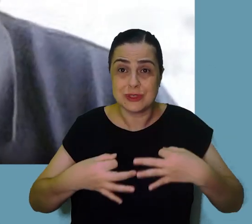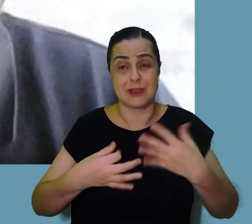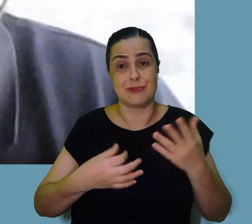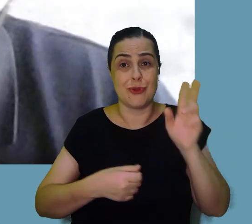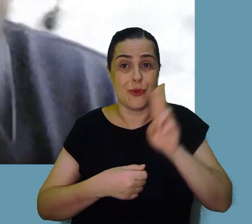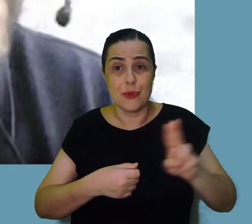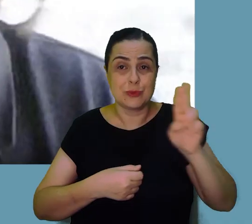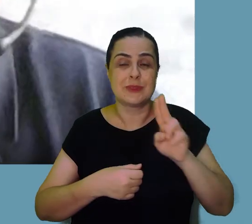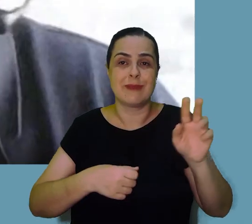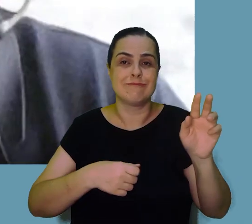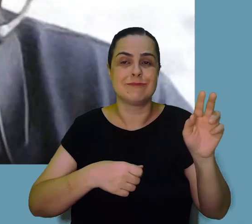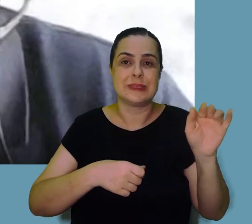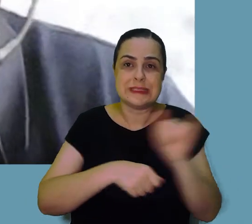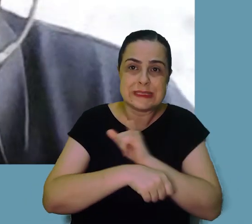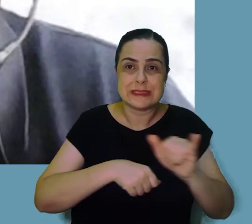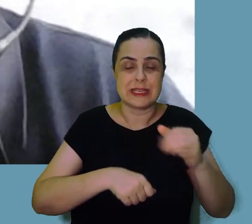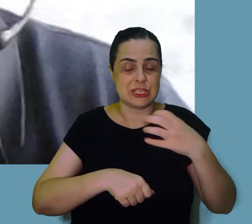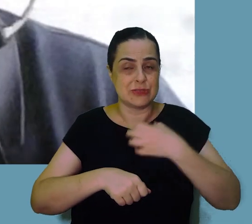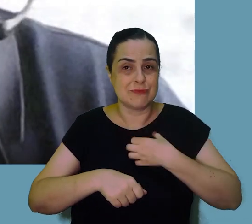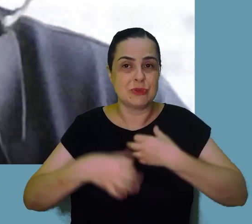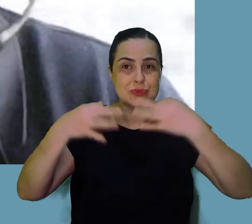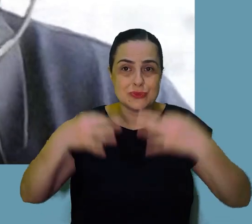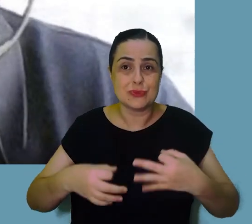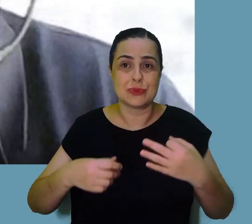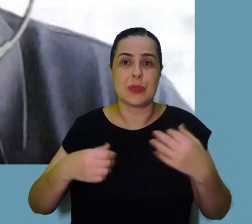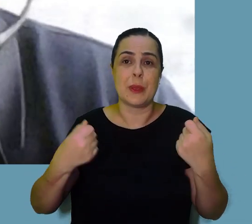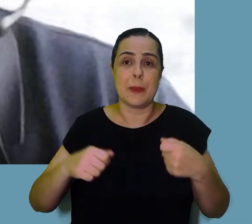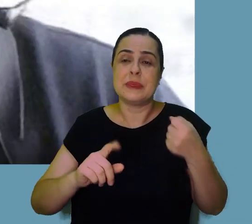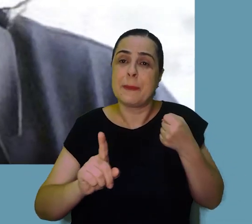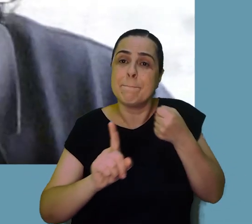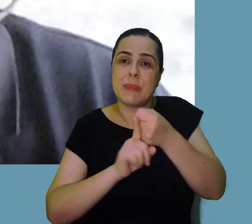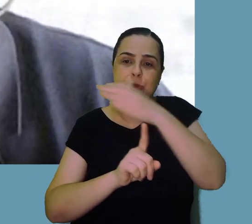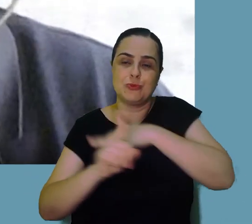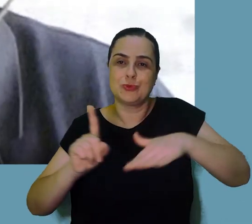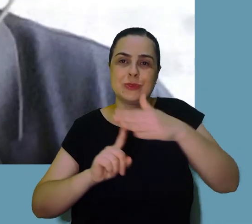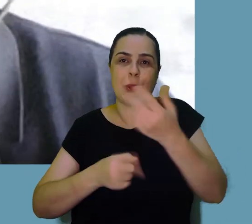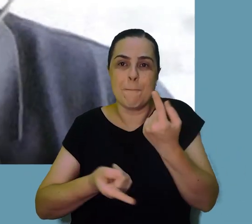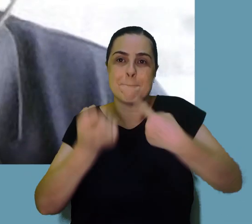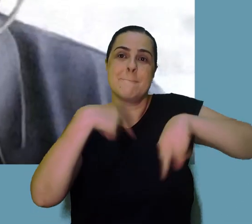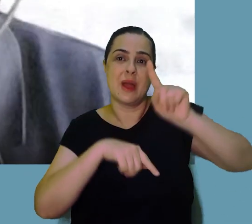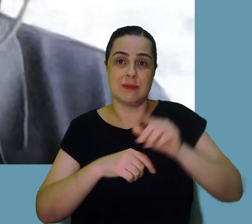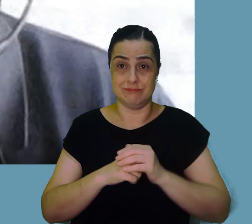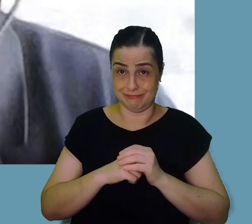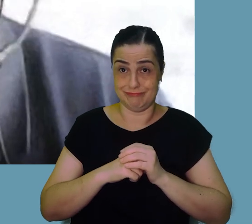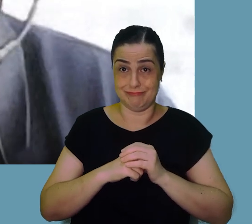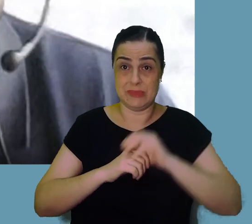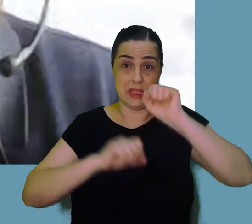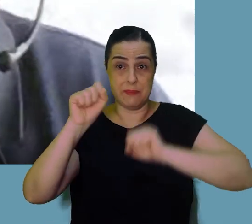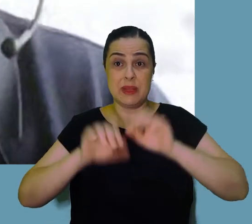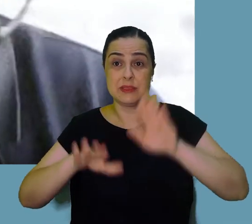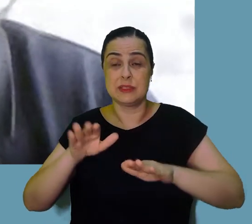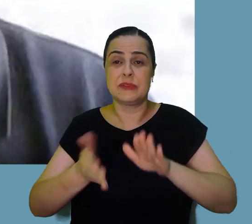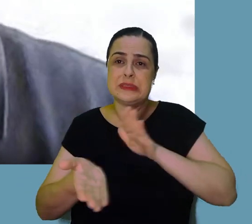que a gente está usando, não está sendo efetiva, né? Não está entregando impacto. Né? Muitas empresas, inclusive, estão gastando um dinheiro ali